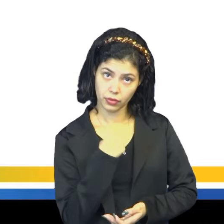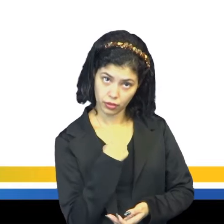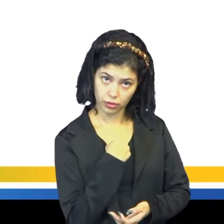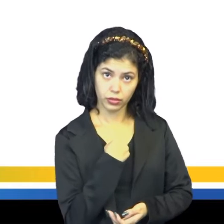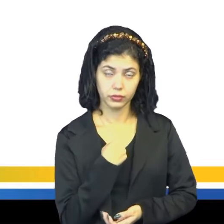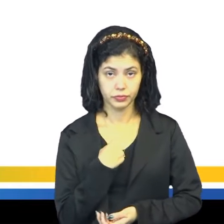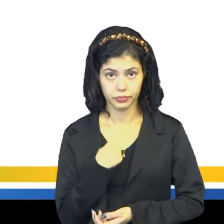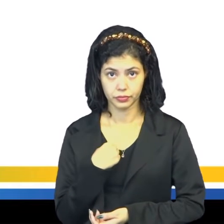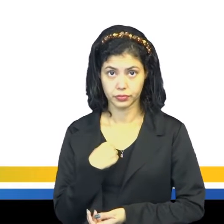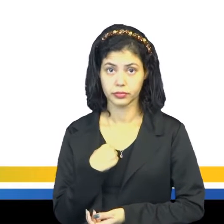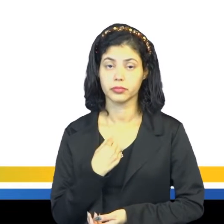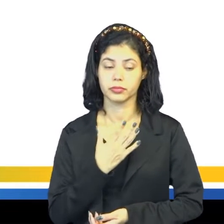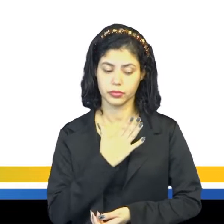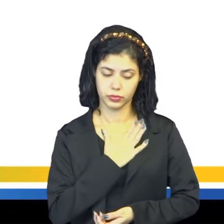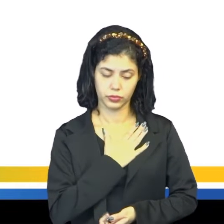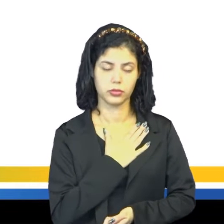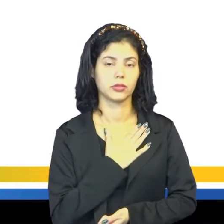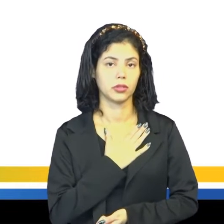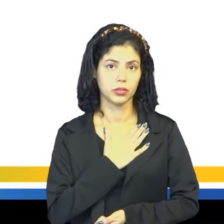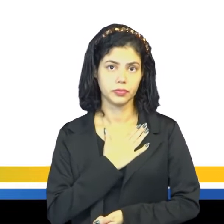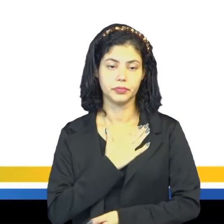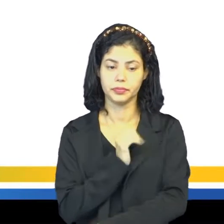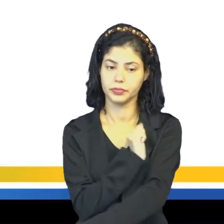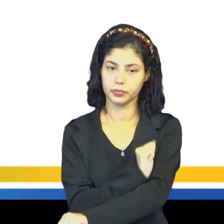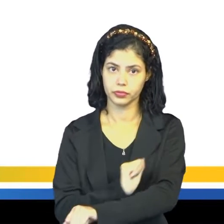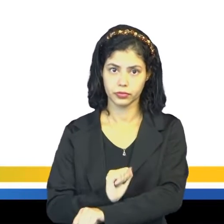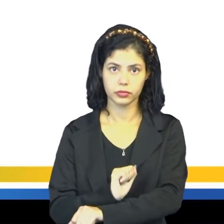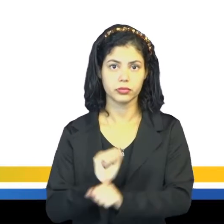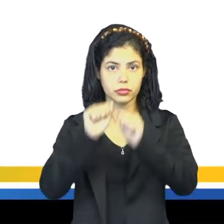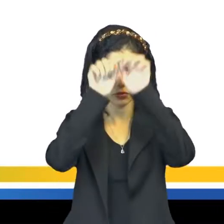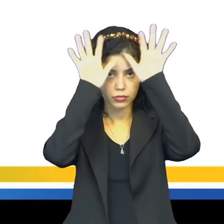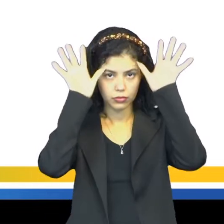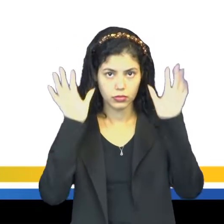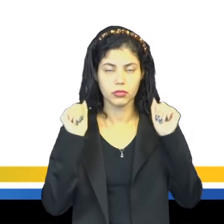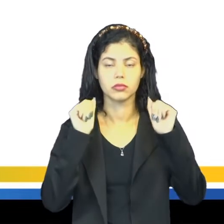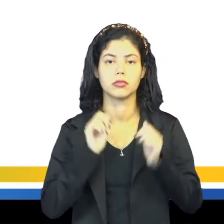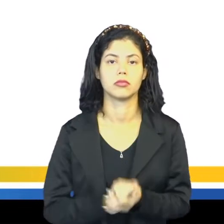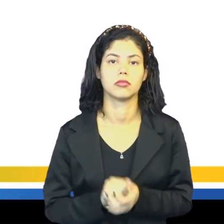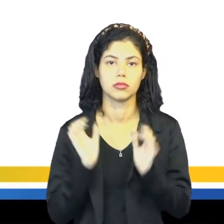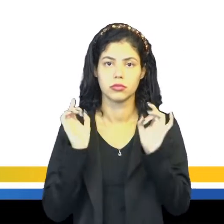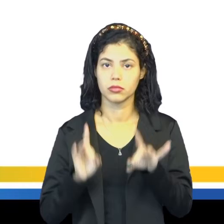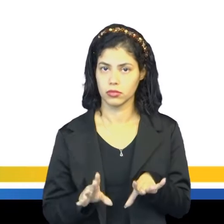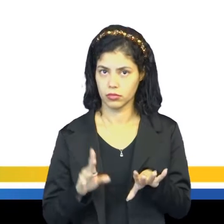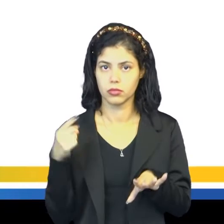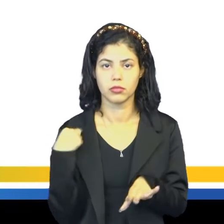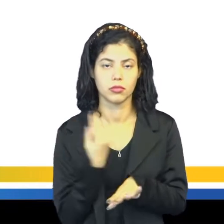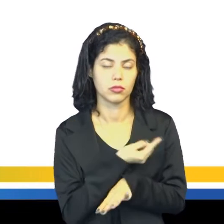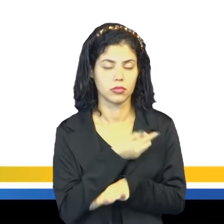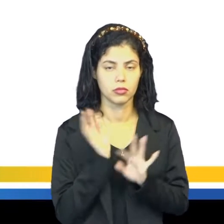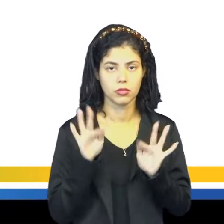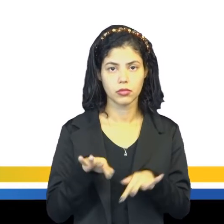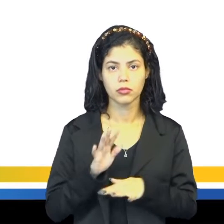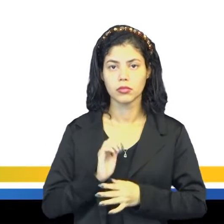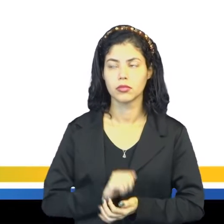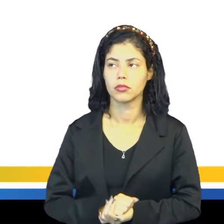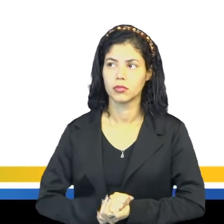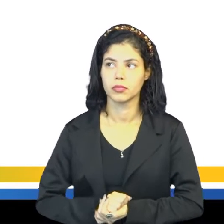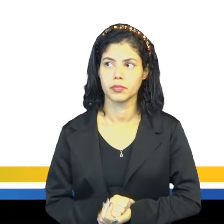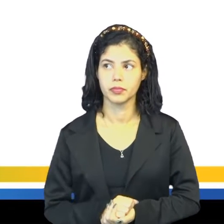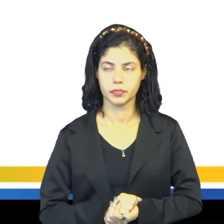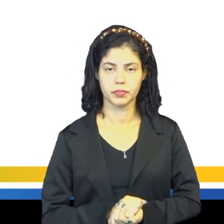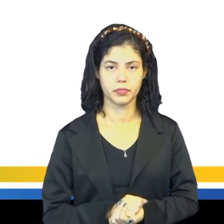do Acre. I am from Acre. E, por último, a nacionalidade, nós